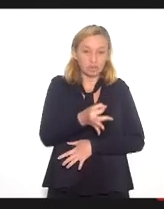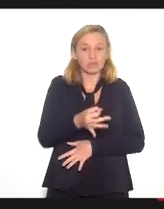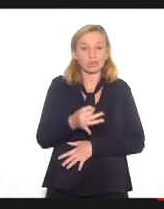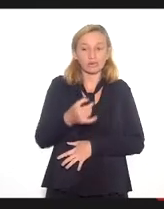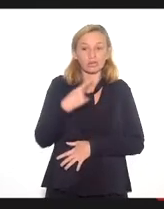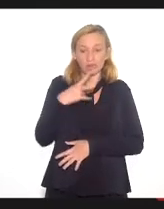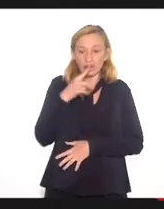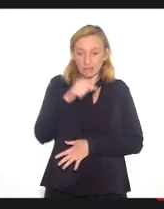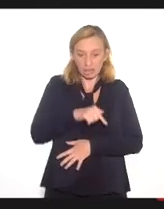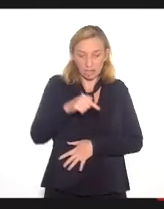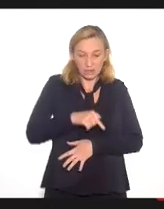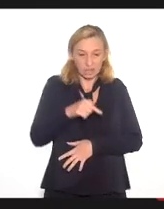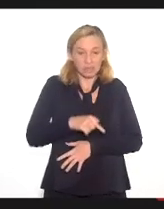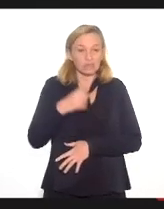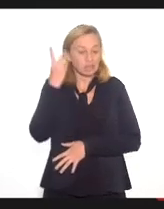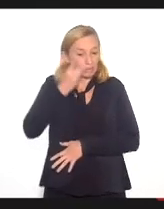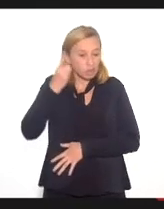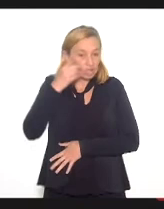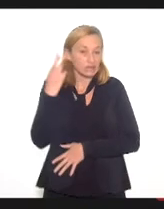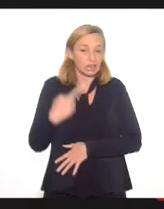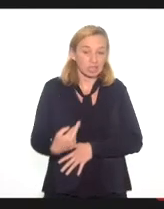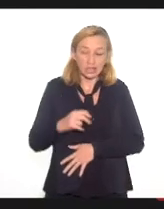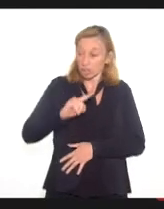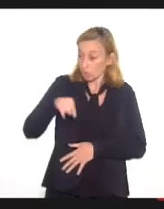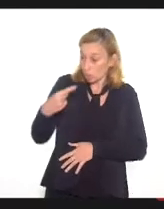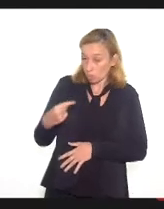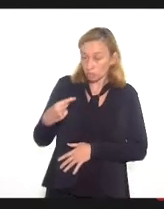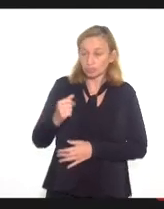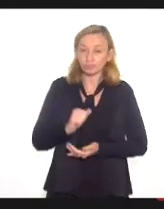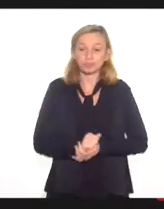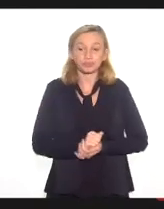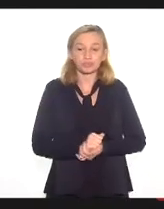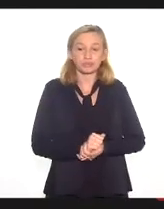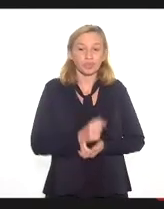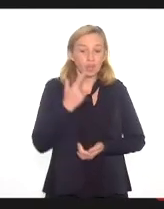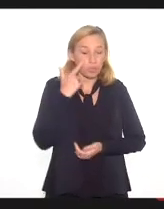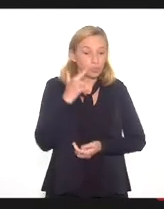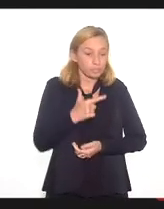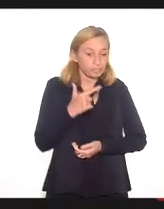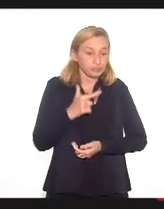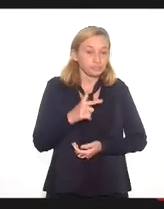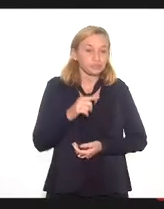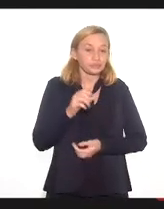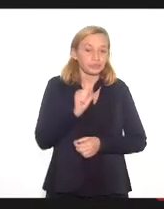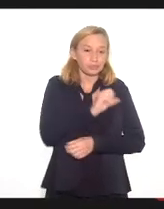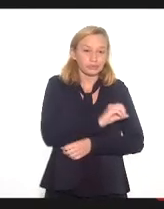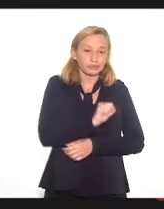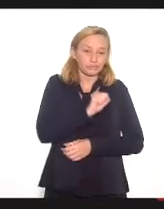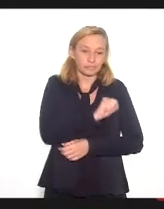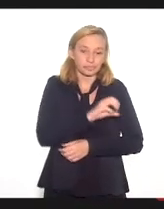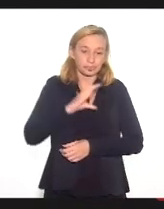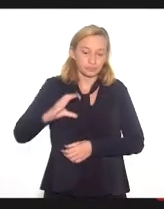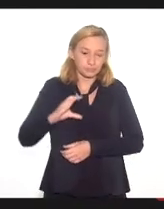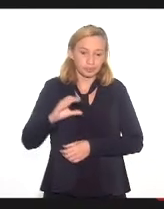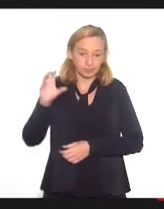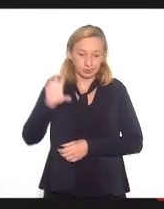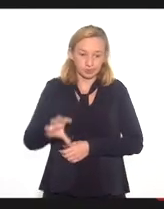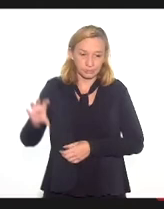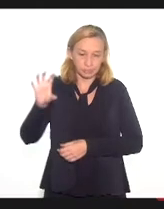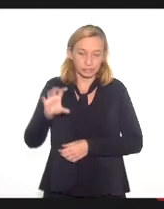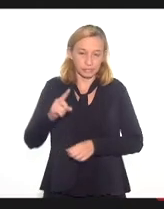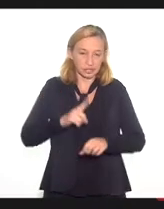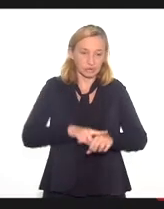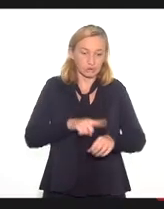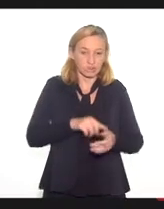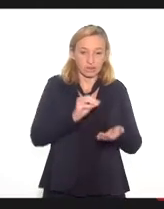foi colocada aqui pela deputada Renato e por outros quer dizer eu acho que é um olhar ali para Santa Catarina nesse momento brasileiro e lá com a taxa